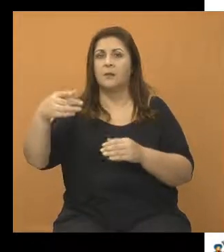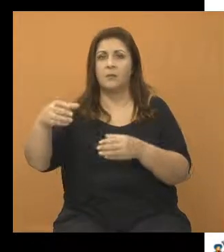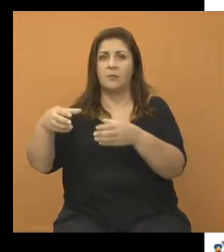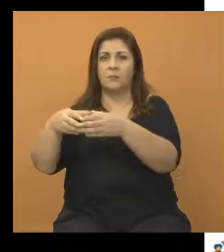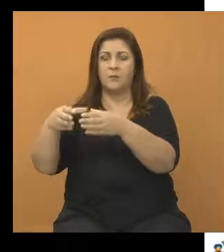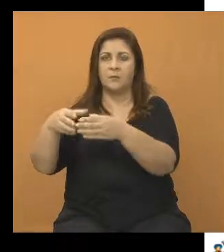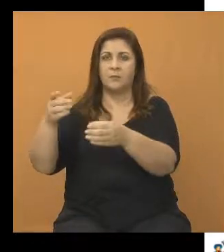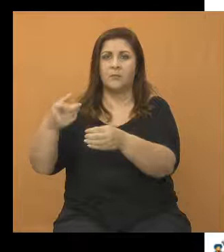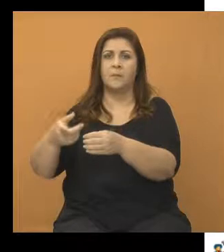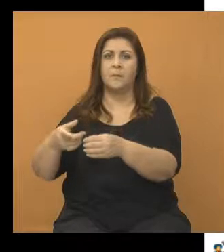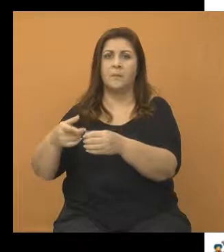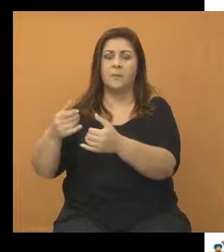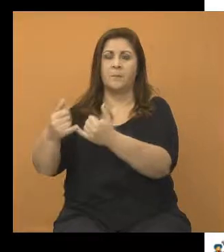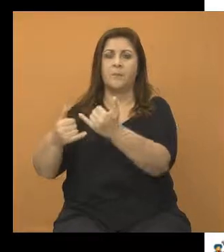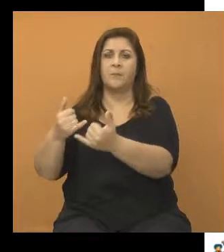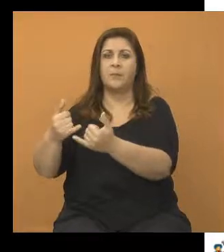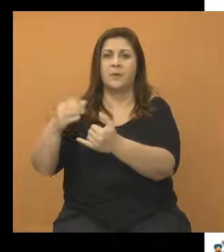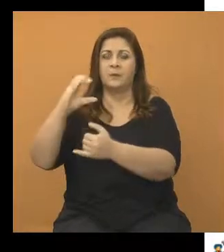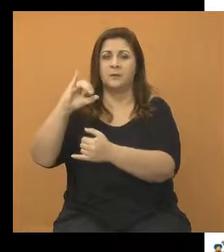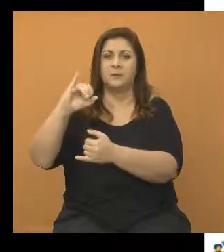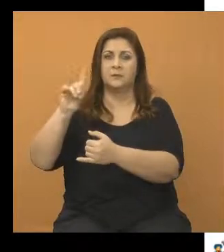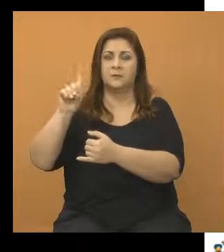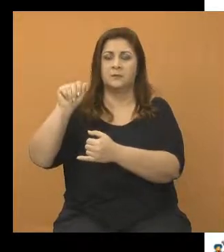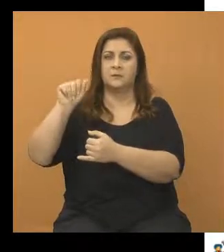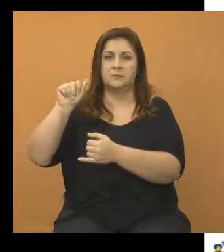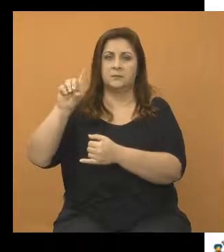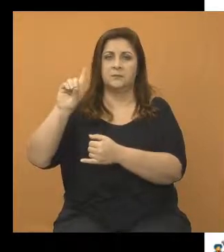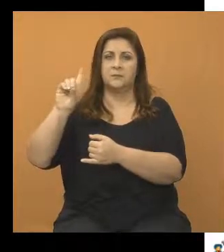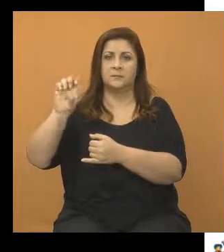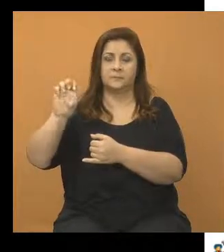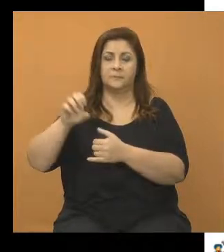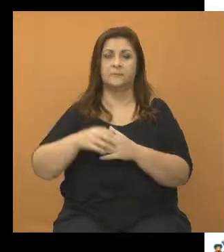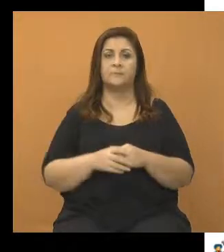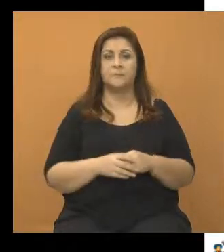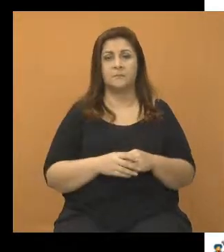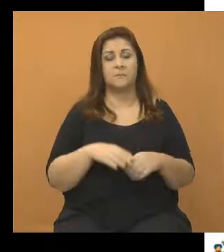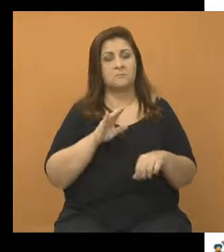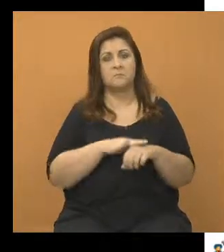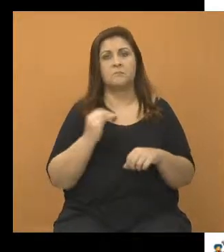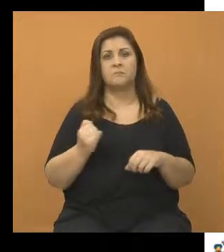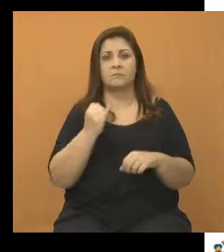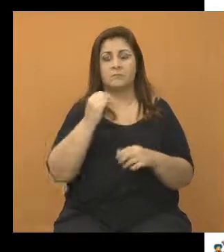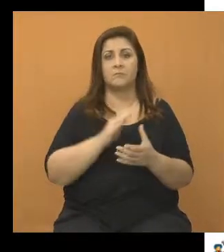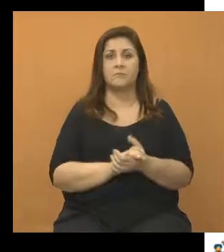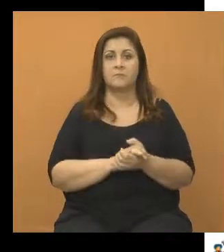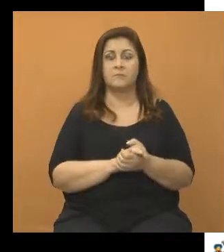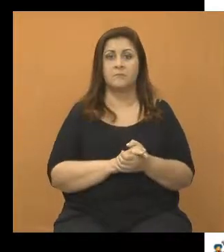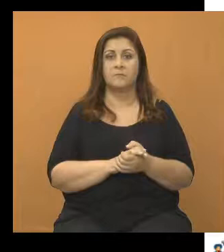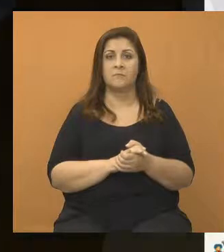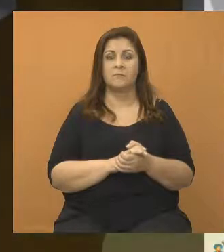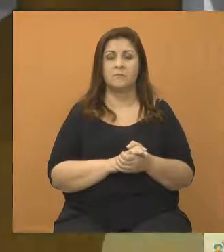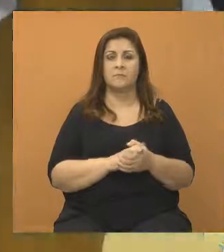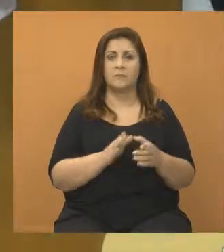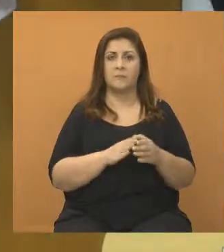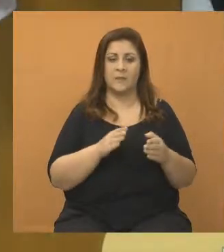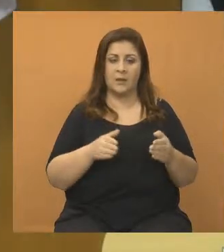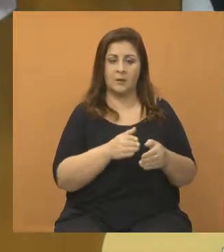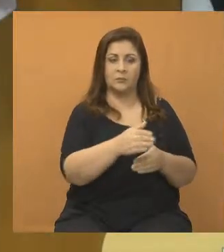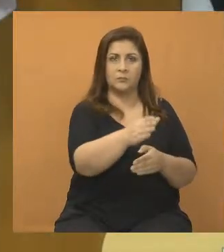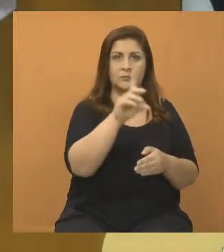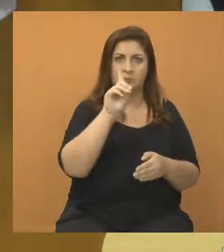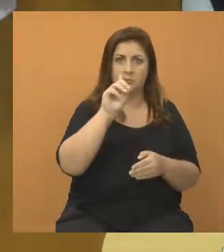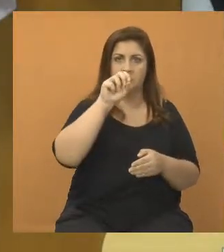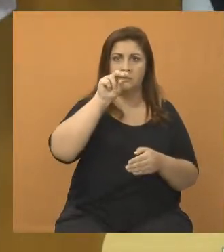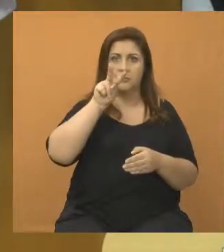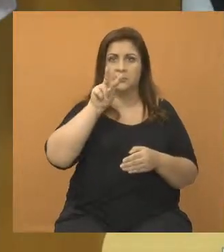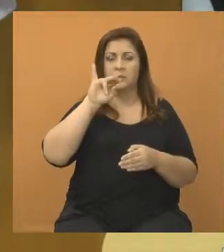Então, a gente começa um novo trecho, né? E essas são as principais, e a continuação da Avilino para chegar